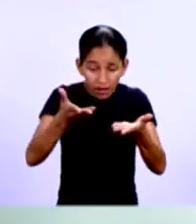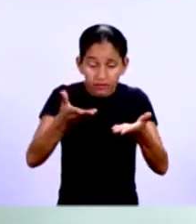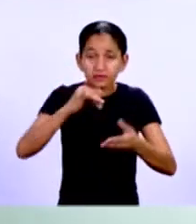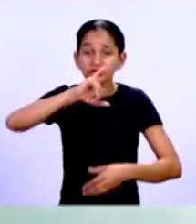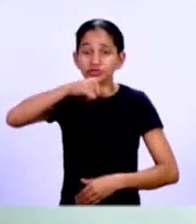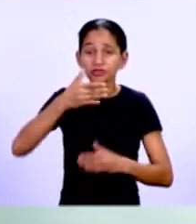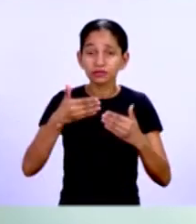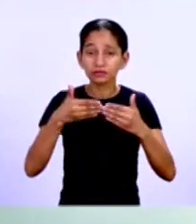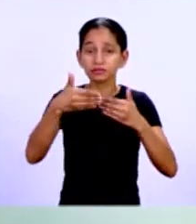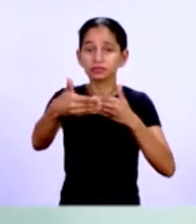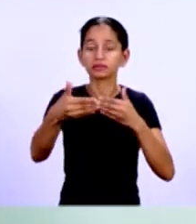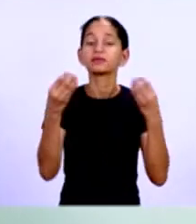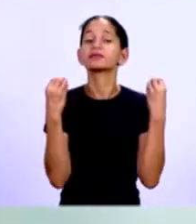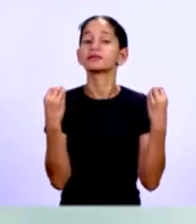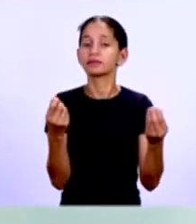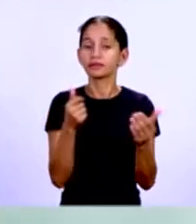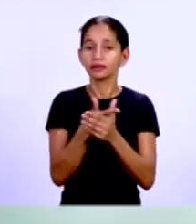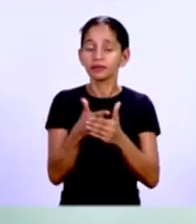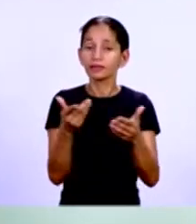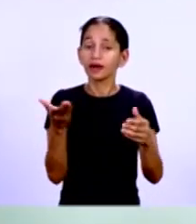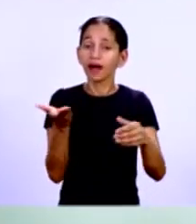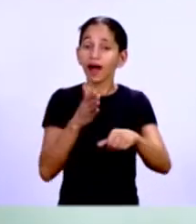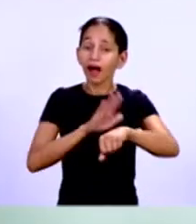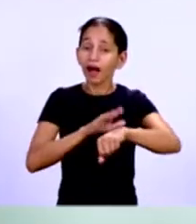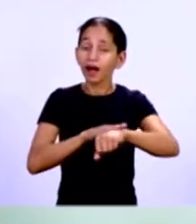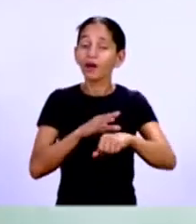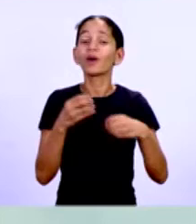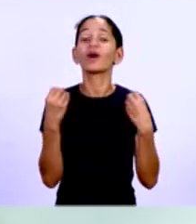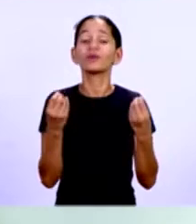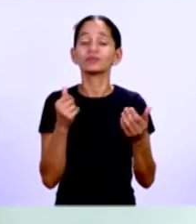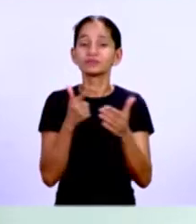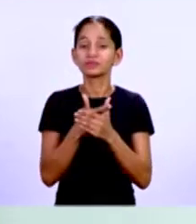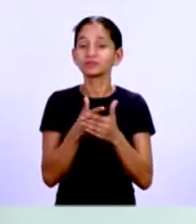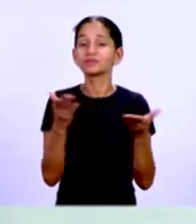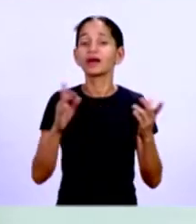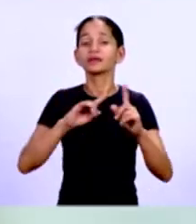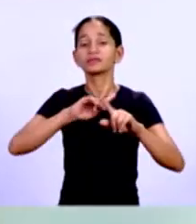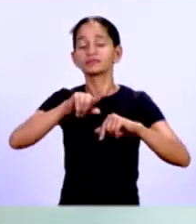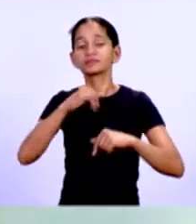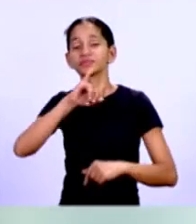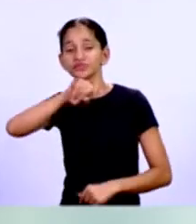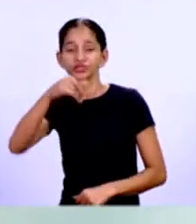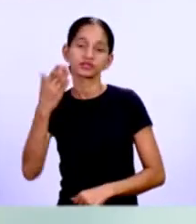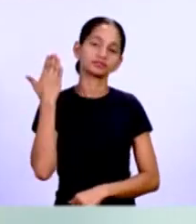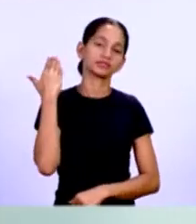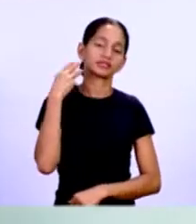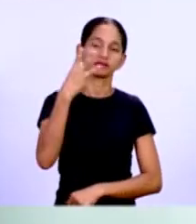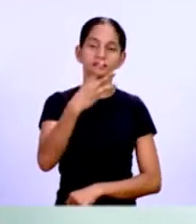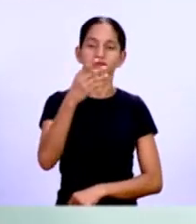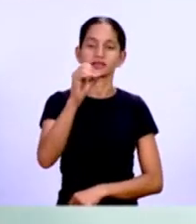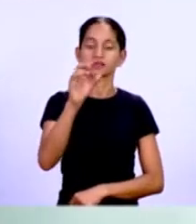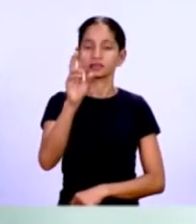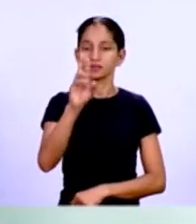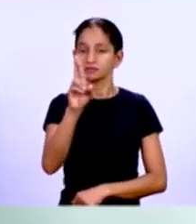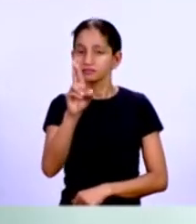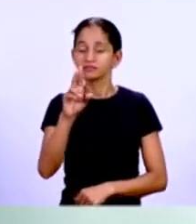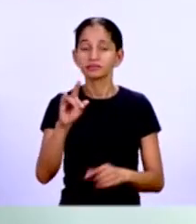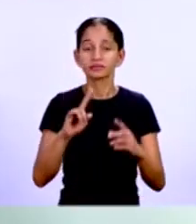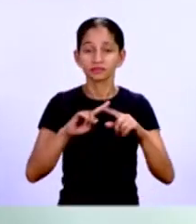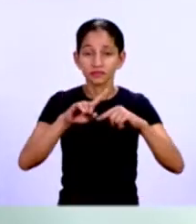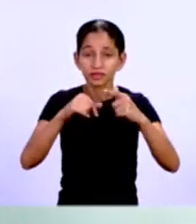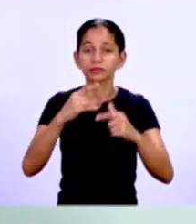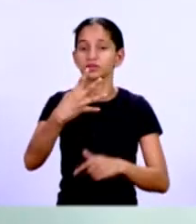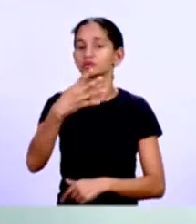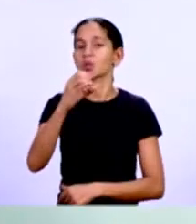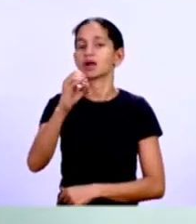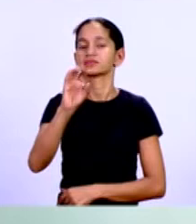se você é uma empresa que está comprando roupa esse ano, $100 a roupa que você está comprando, em janeiro custava 300, hoje, agora em setembro, custa